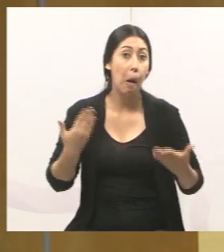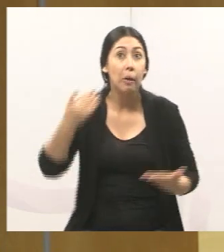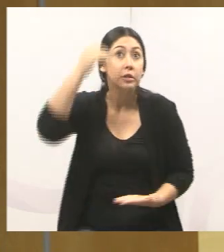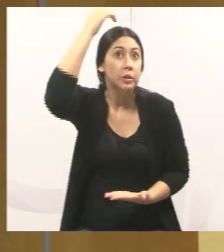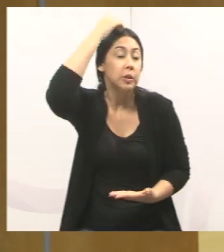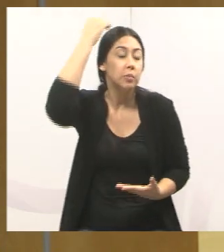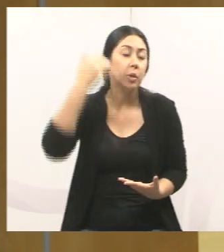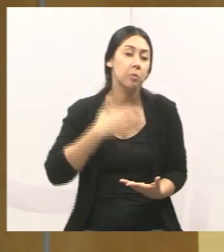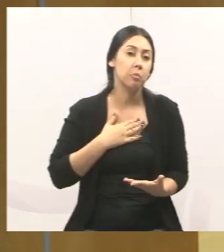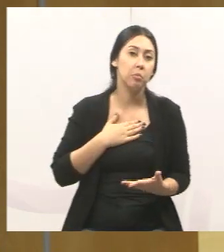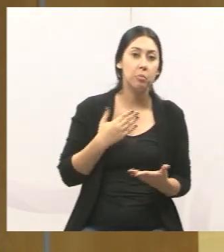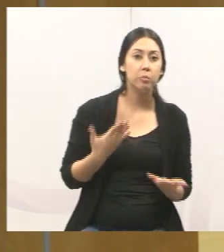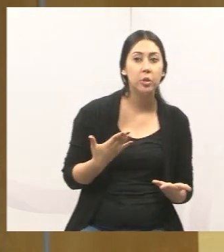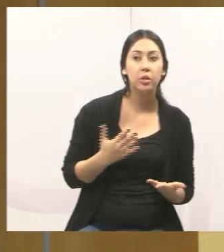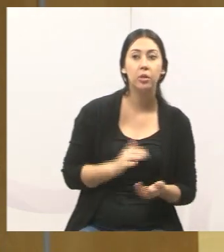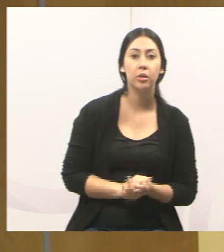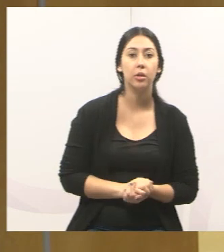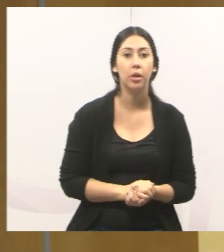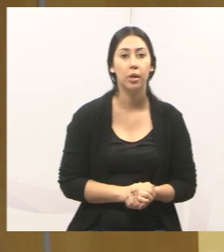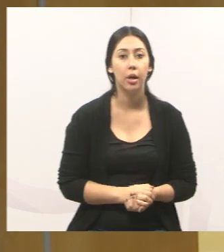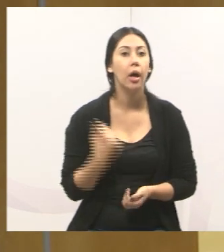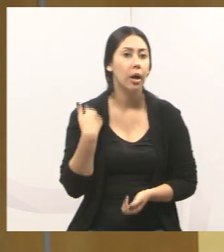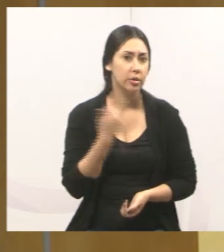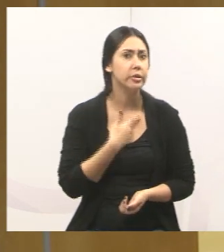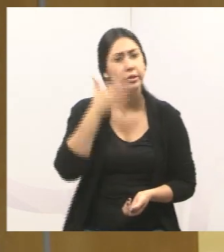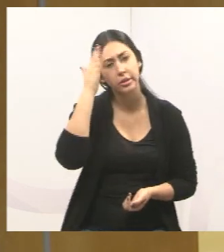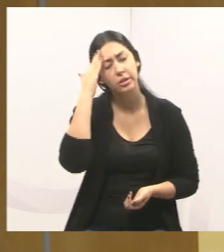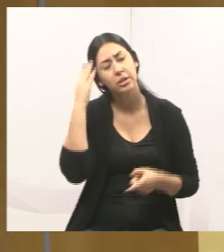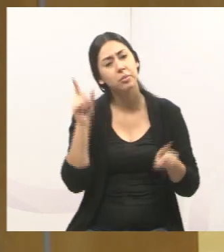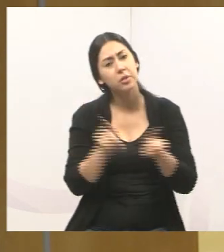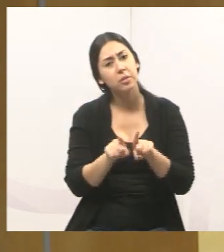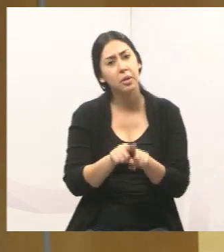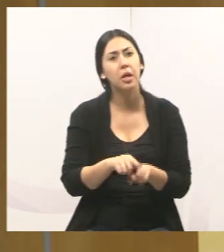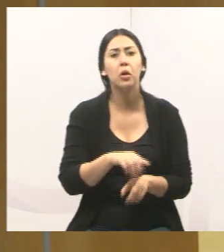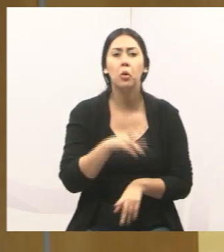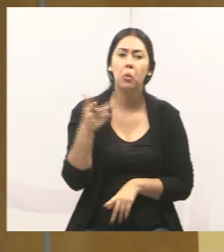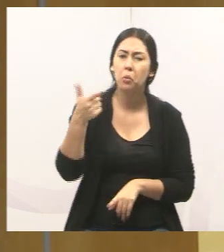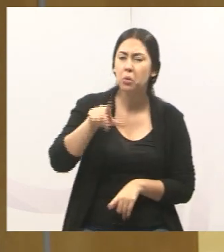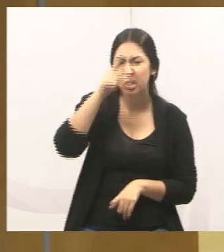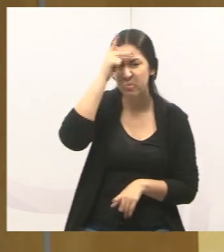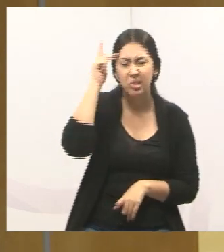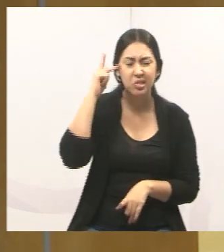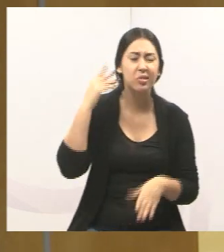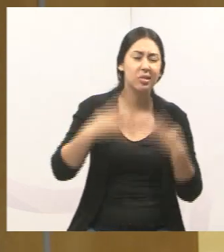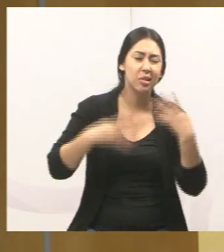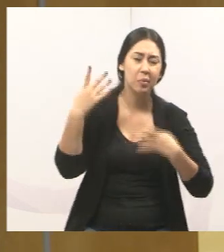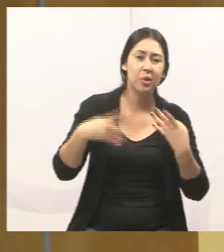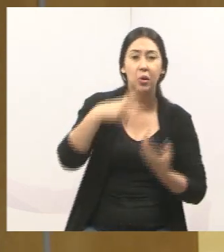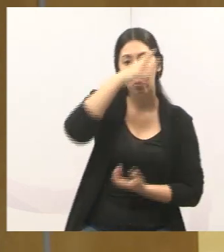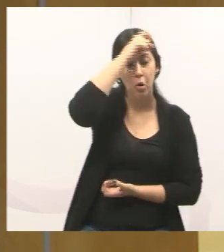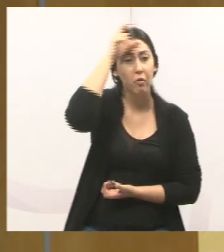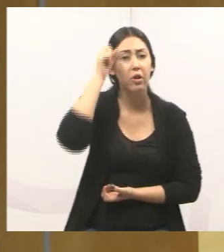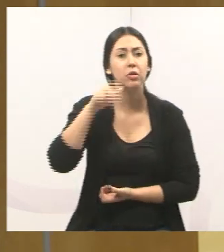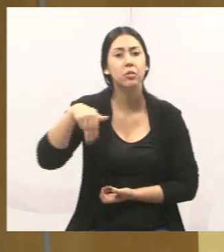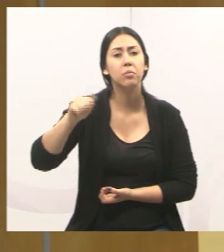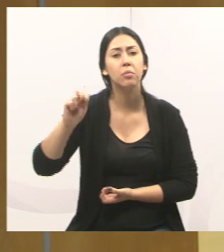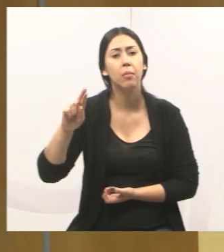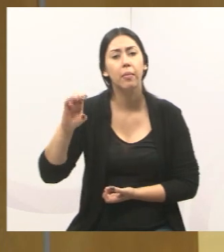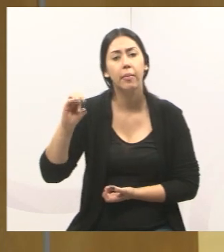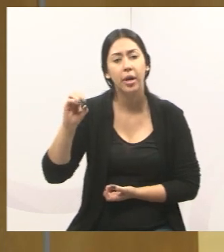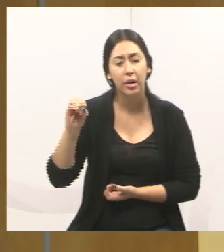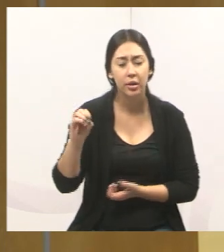vereador Arildo. E a gente sabe um caso muito bem do Marco Aurélio lá também, que foi prejudicado por uma pessoa aí, não me lembro o nome dele também. O Marco Aurélio, na época,